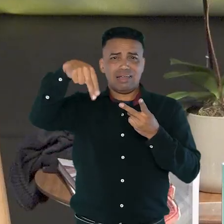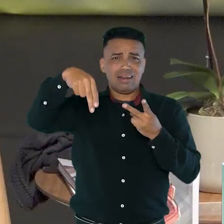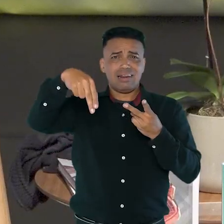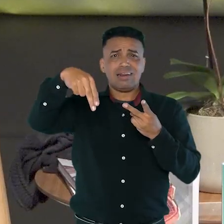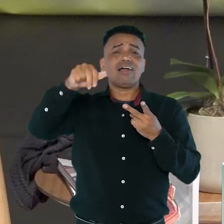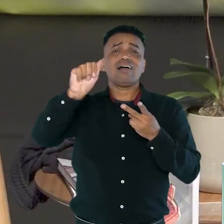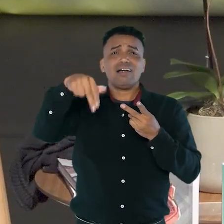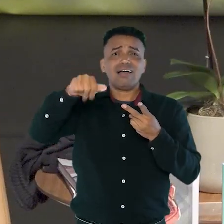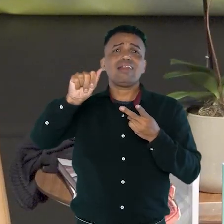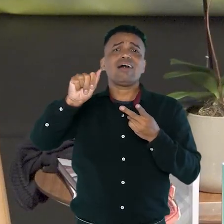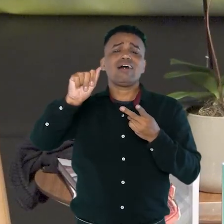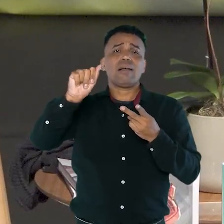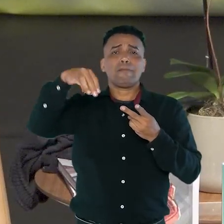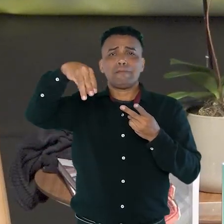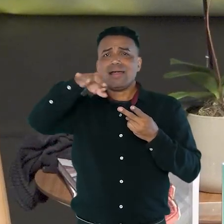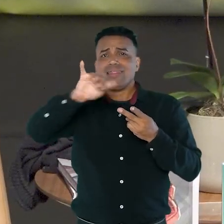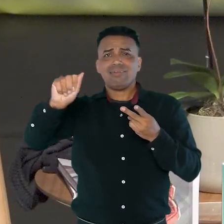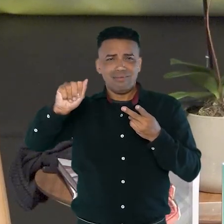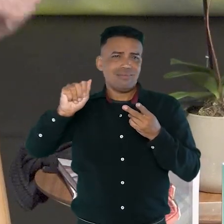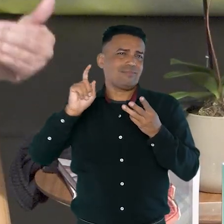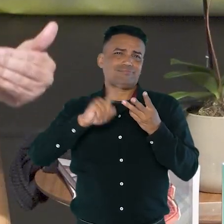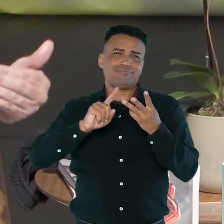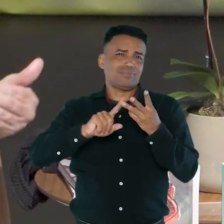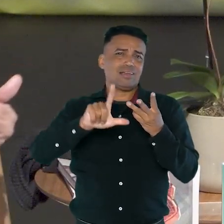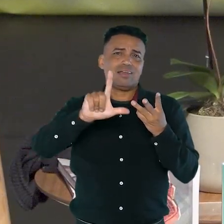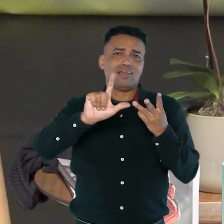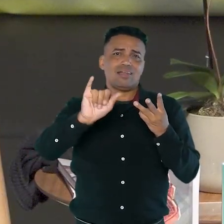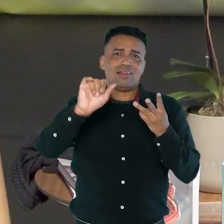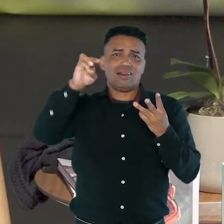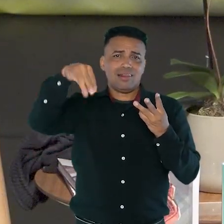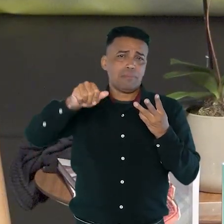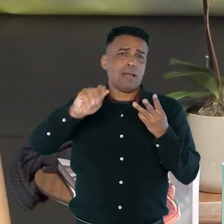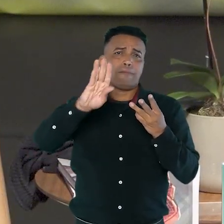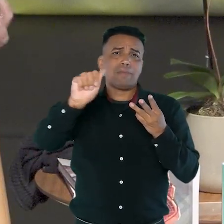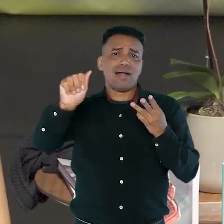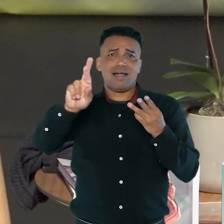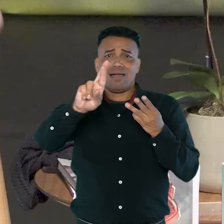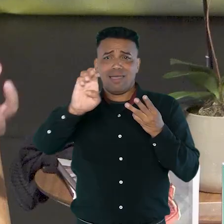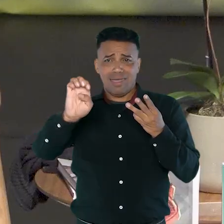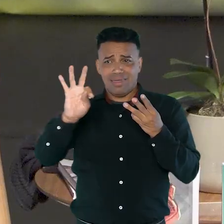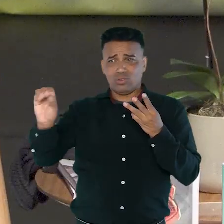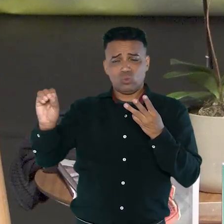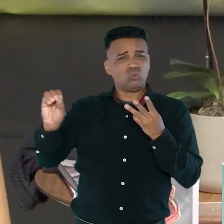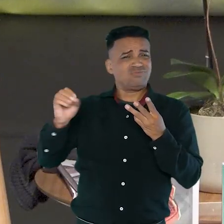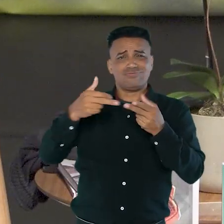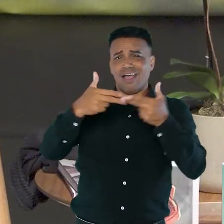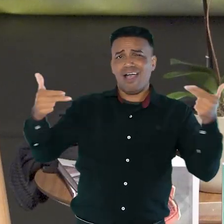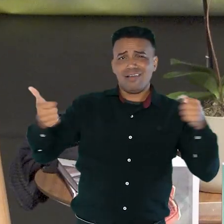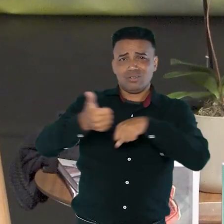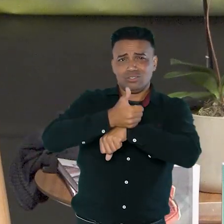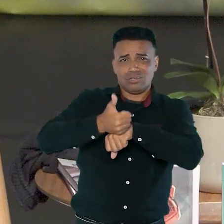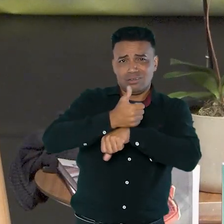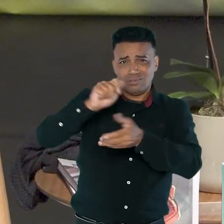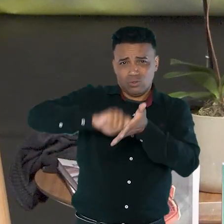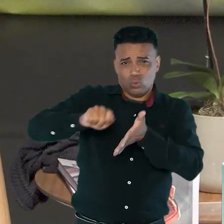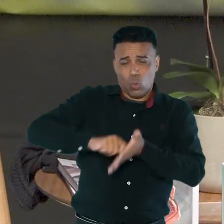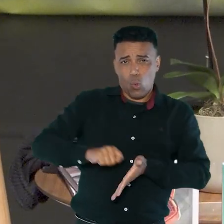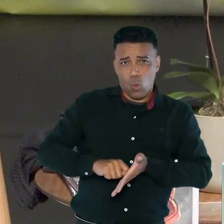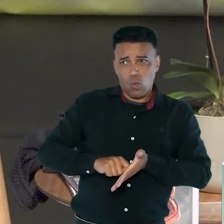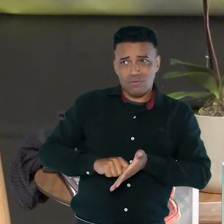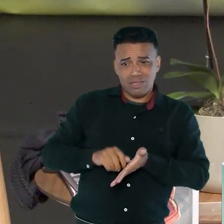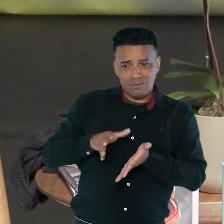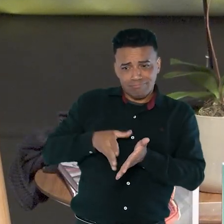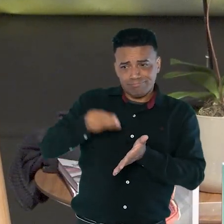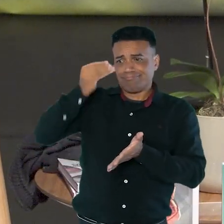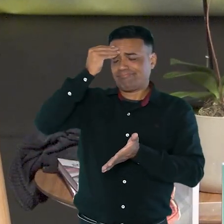Barreto, entre outros e entre outras, você consegue entender o que está